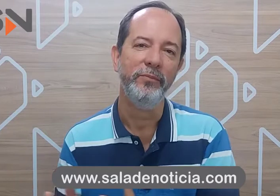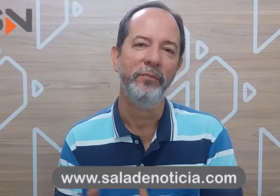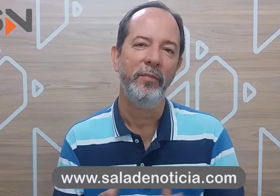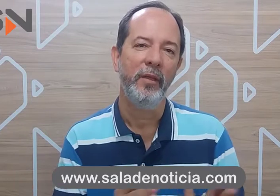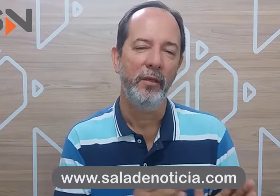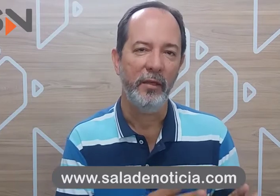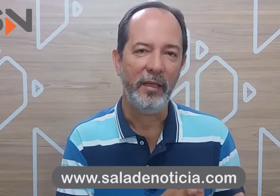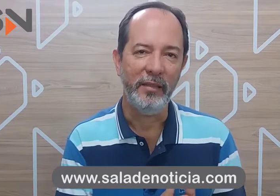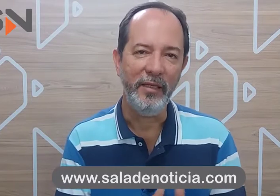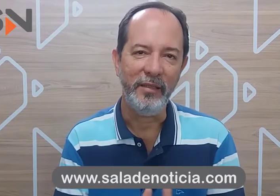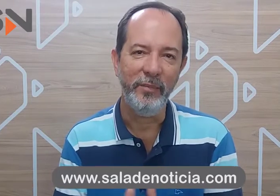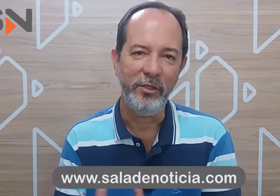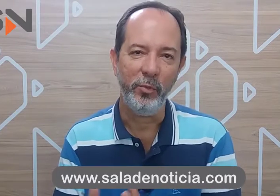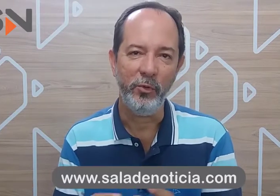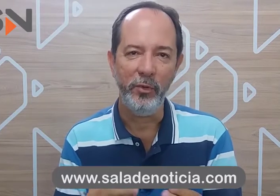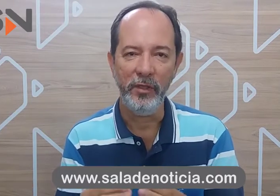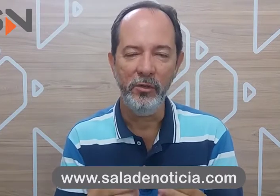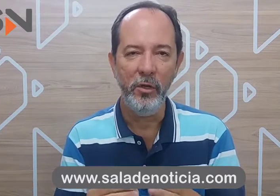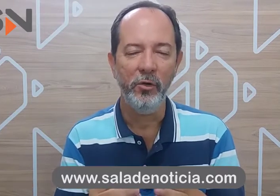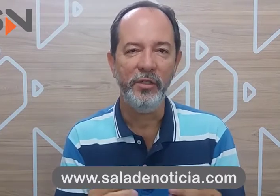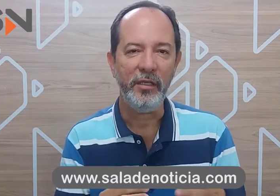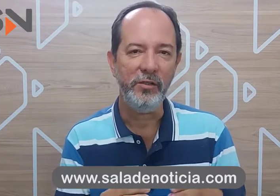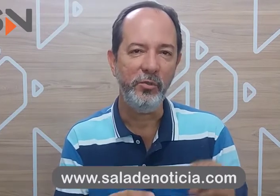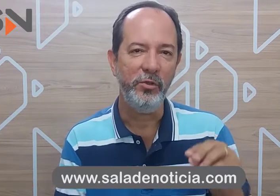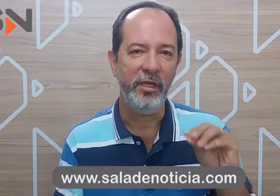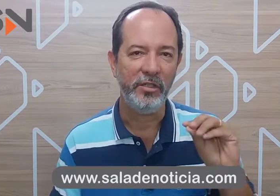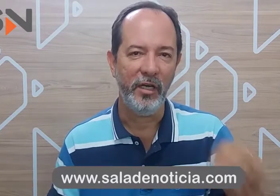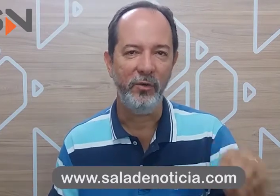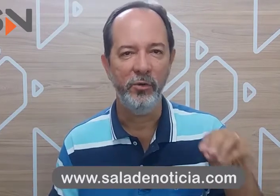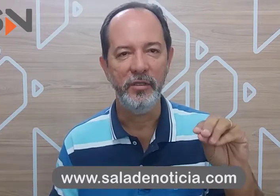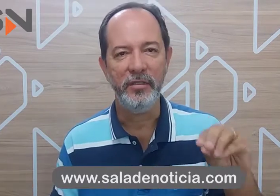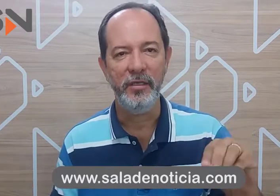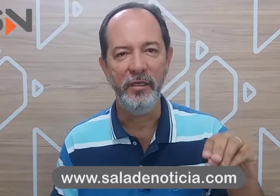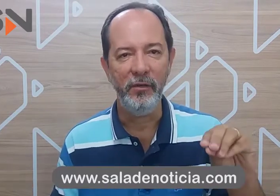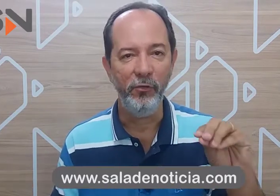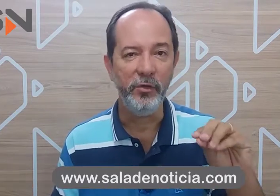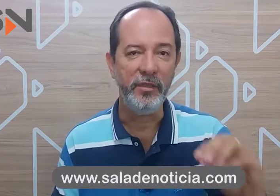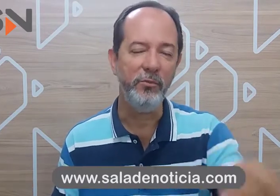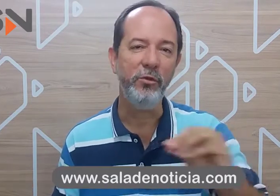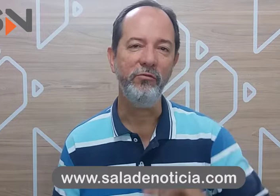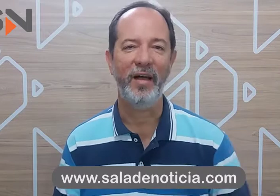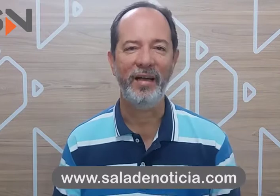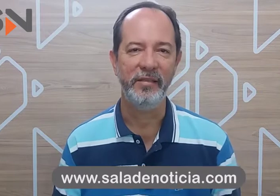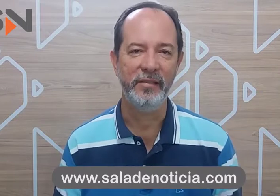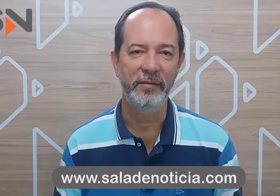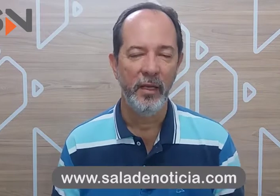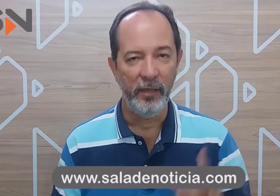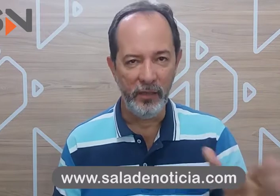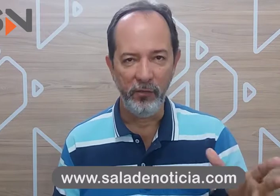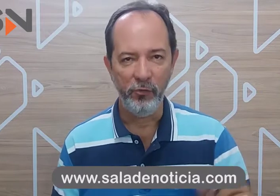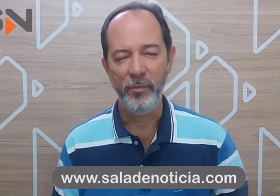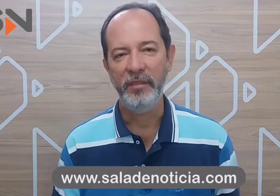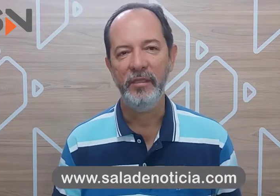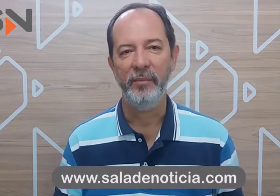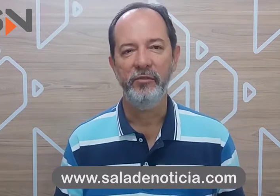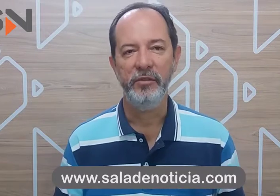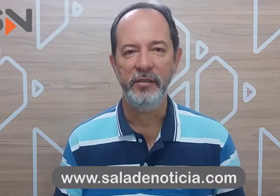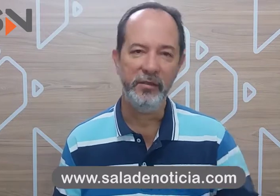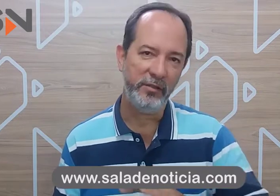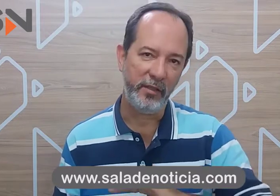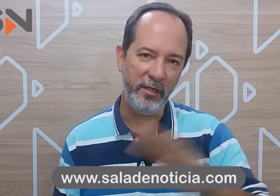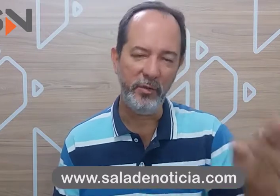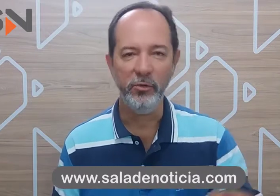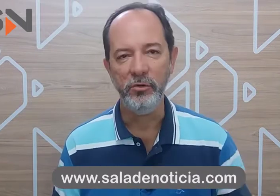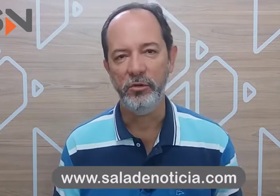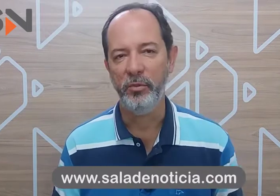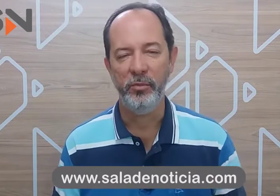novo, atentamente, procurando onde é que a gente podia achar coisas que não fossem muito vagas. E vou apresentar para vocês